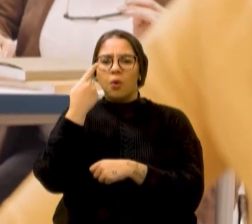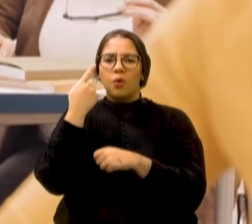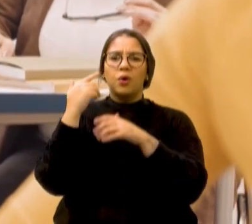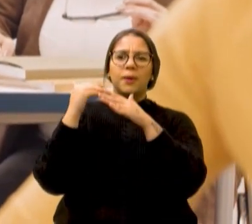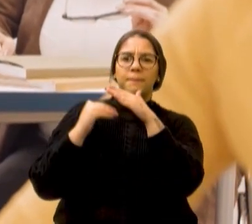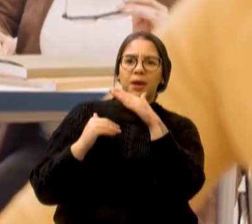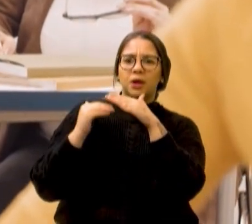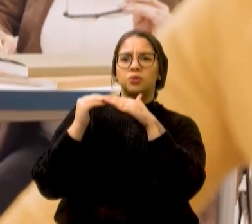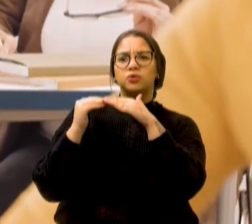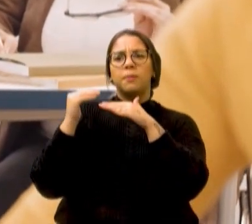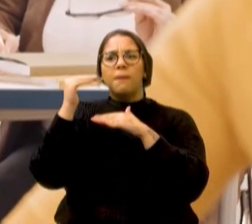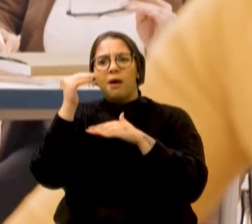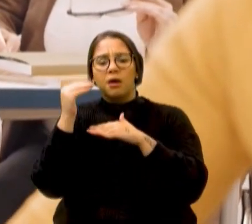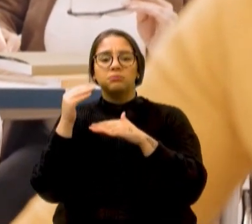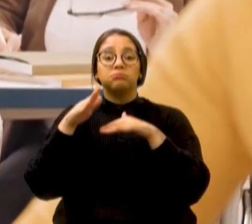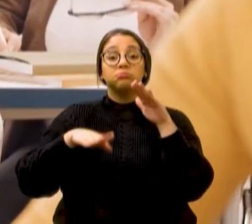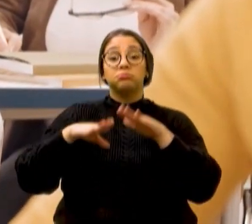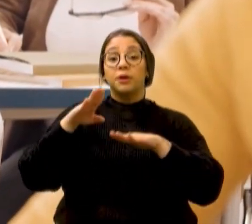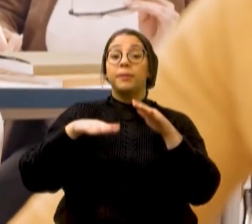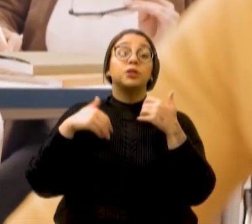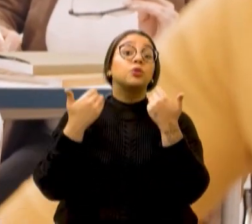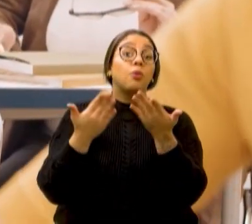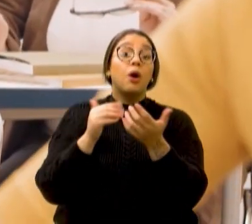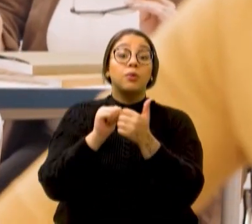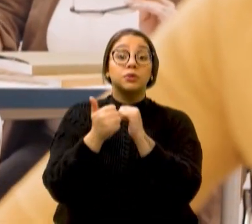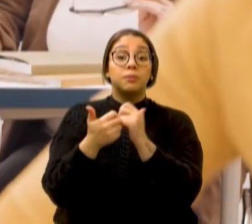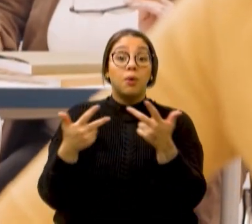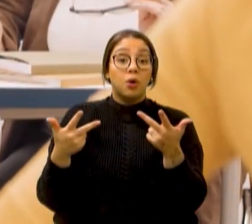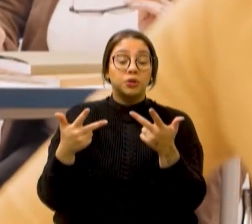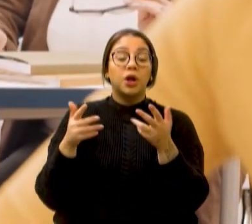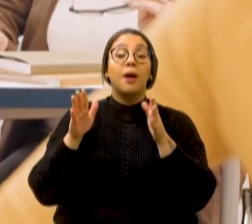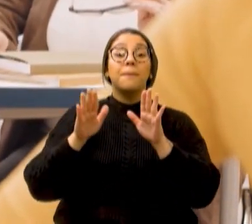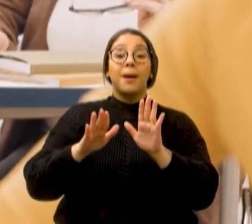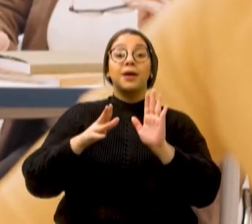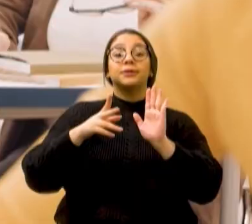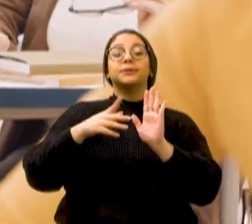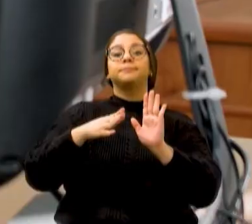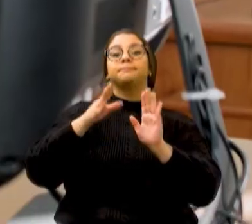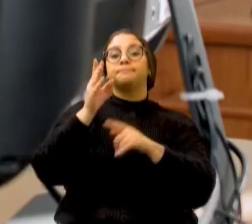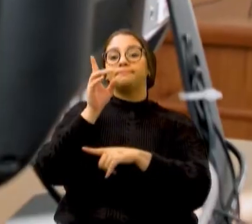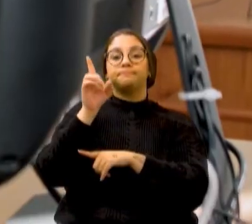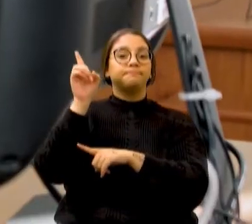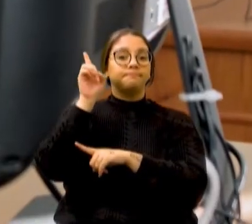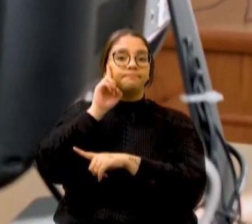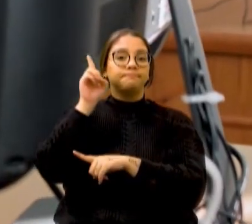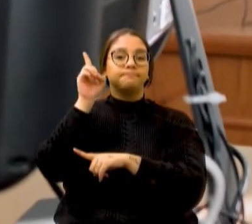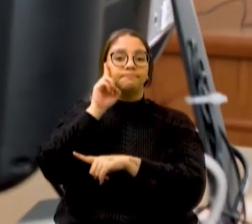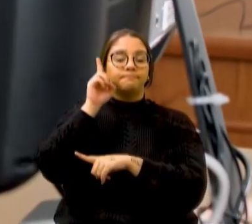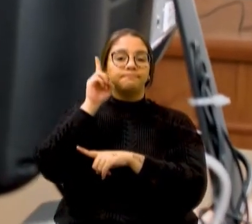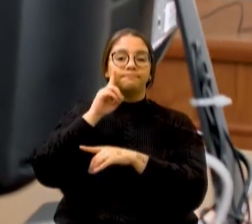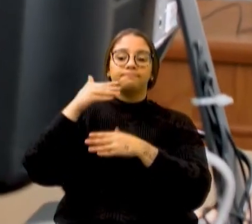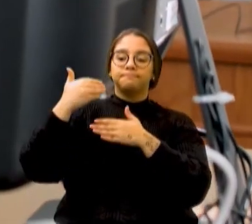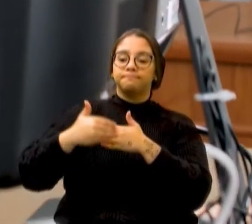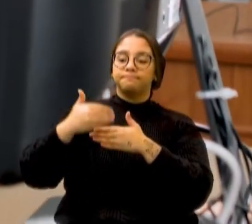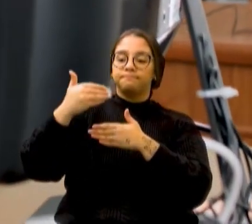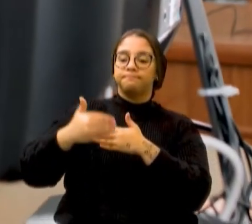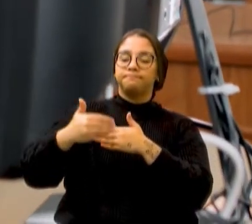pode ser 1 hora, pode ser um pouco menos ou até mais. Aí depende de ver qual é o esporte, mas a regularidade desse